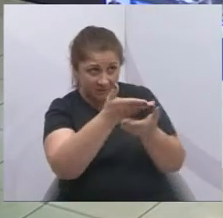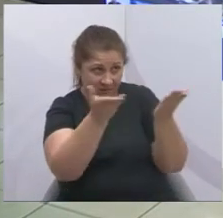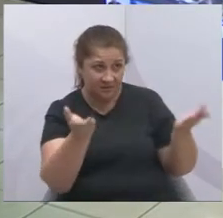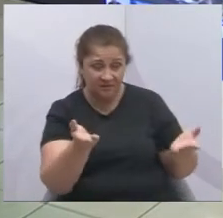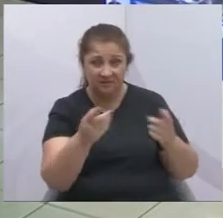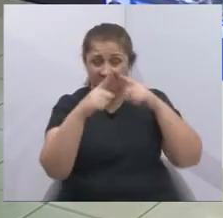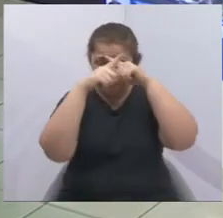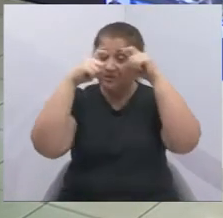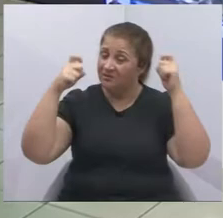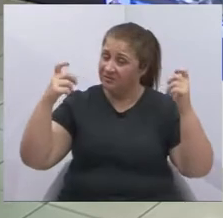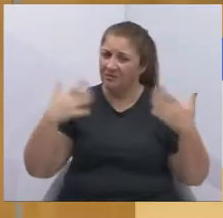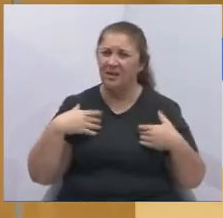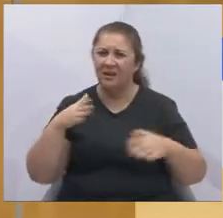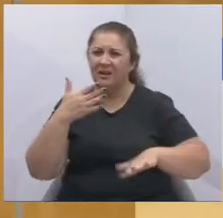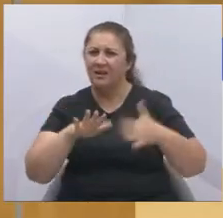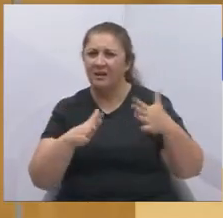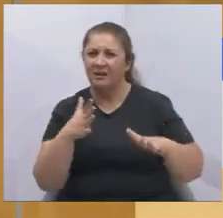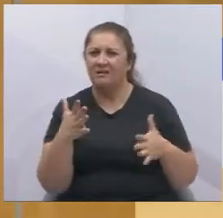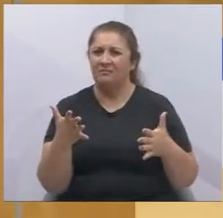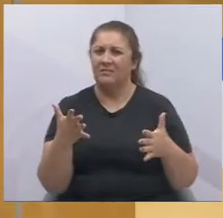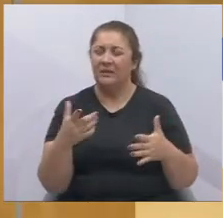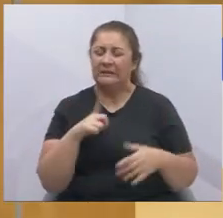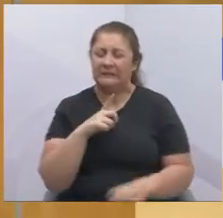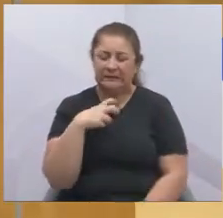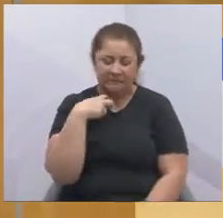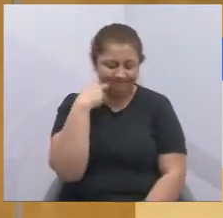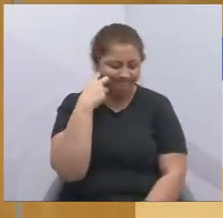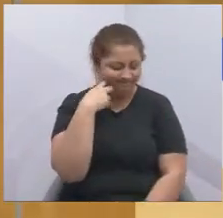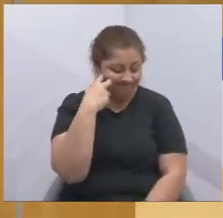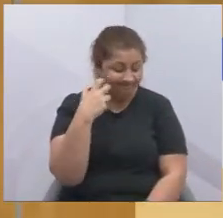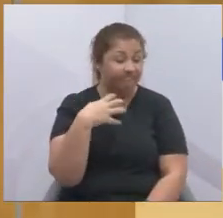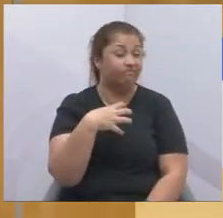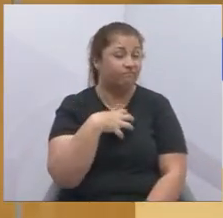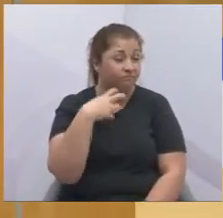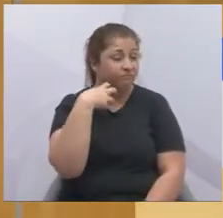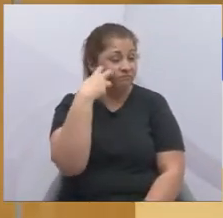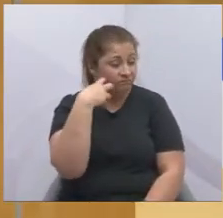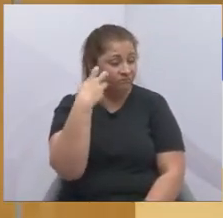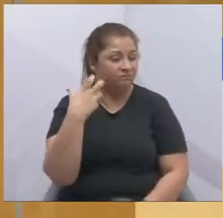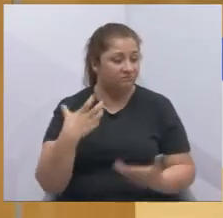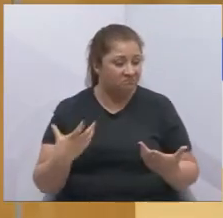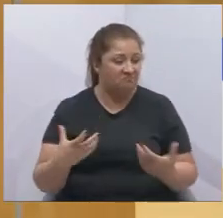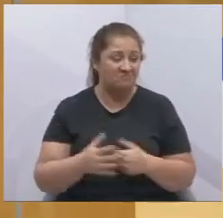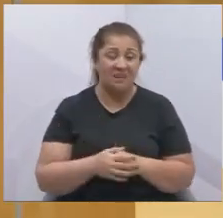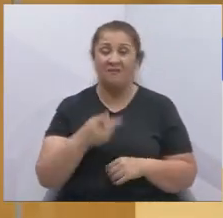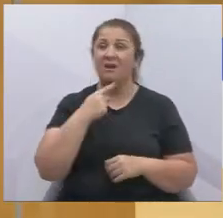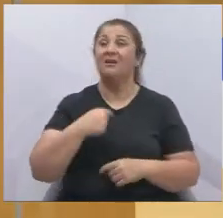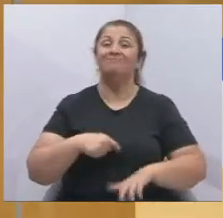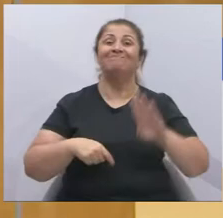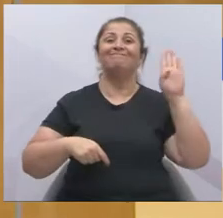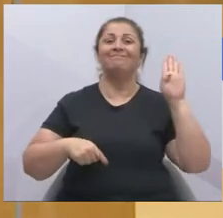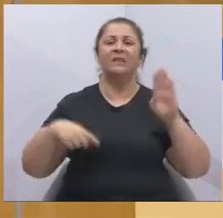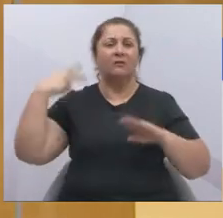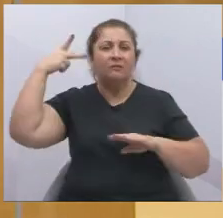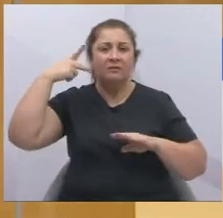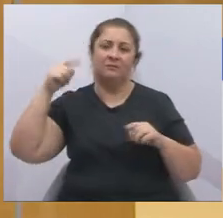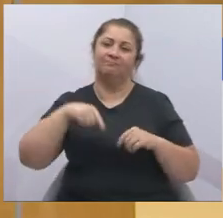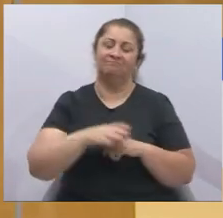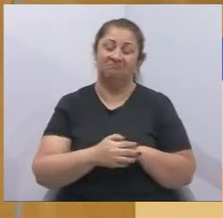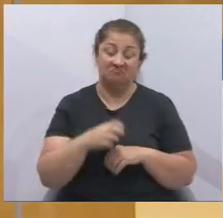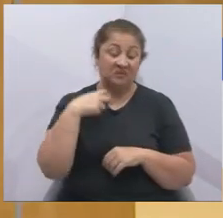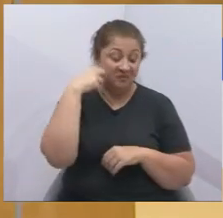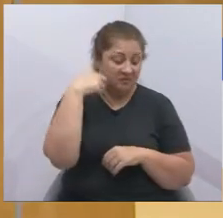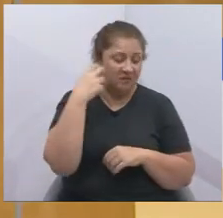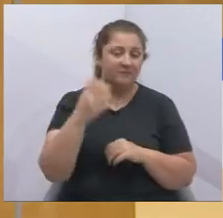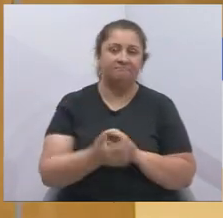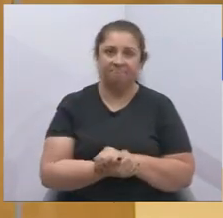Tem hora que eu tenho vergonha de ser vereador dessa cidade de Jacareí. Tenho